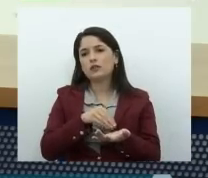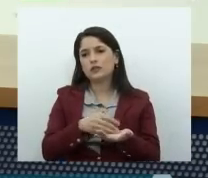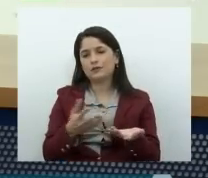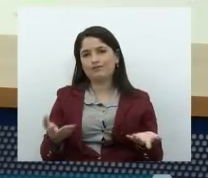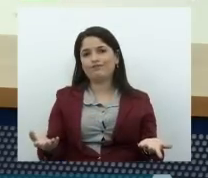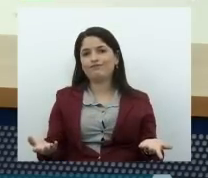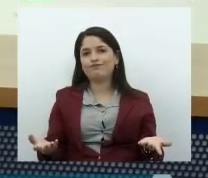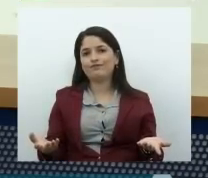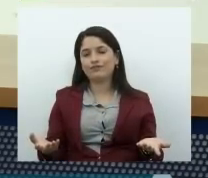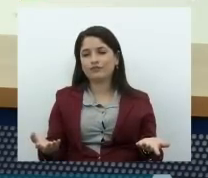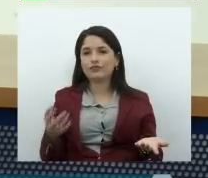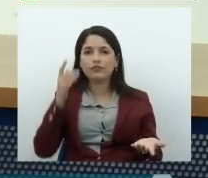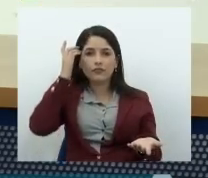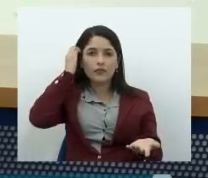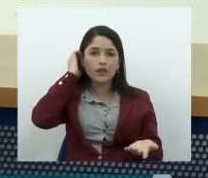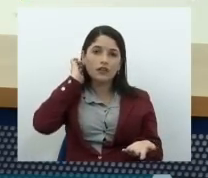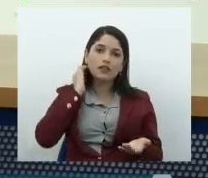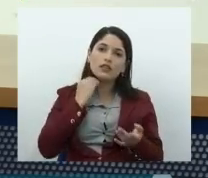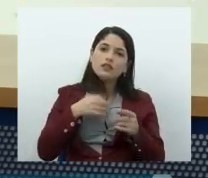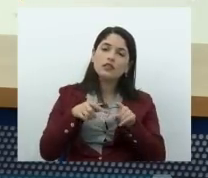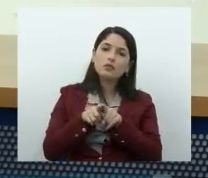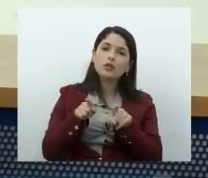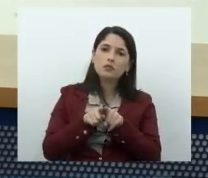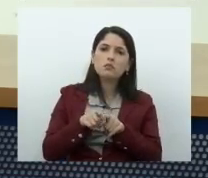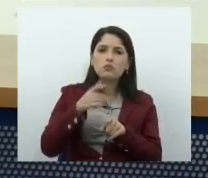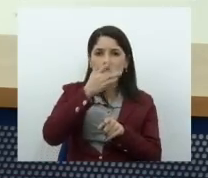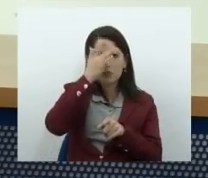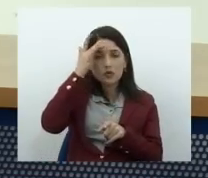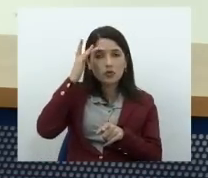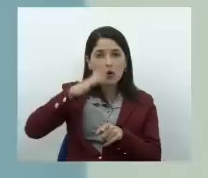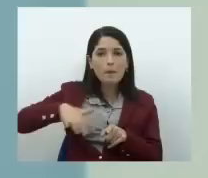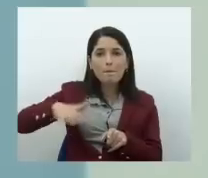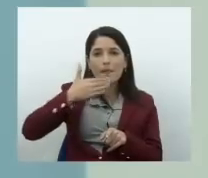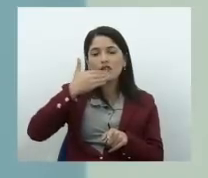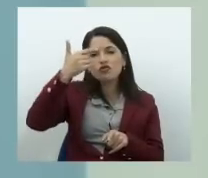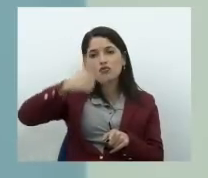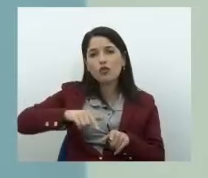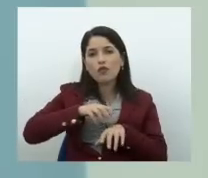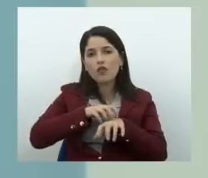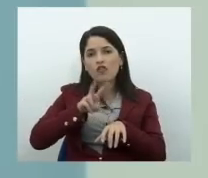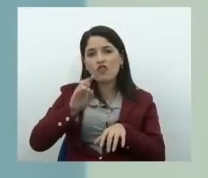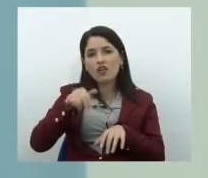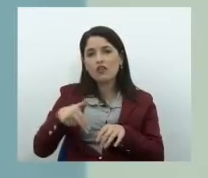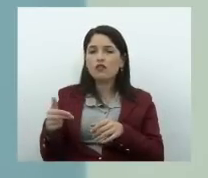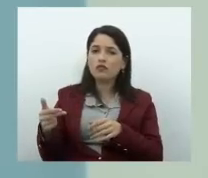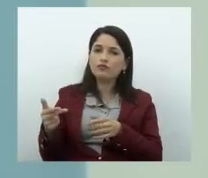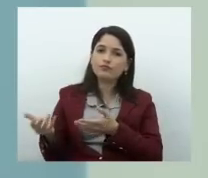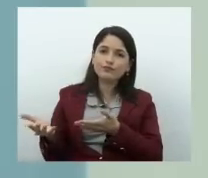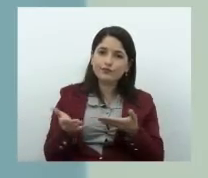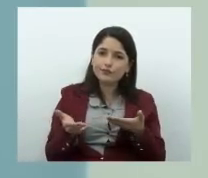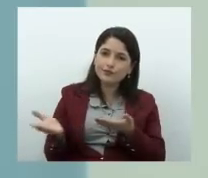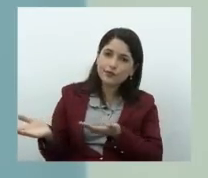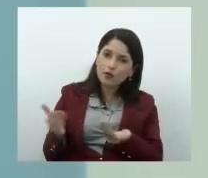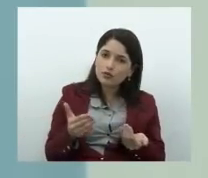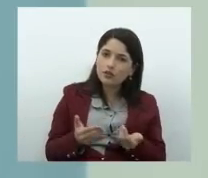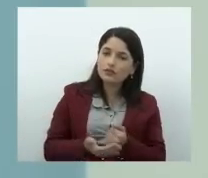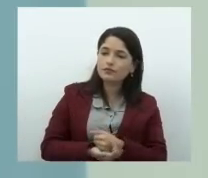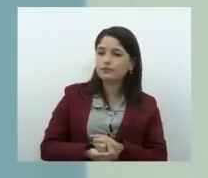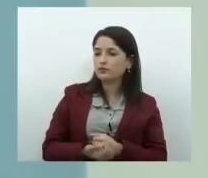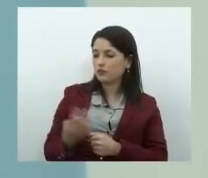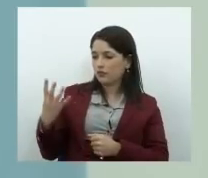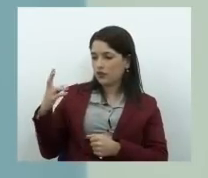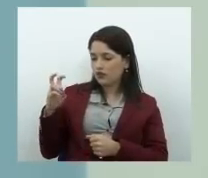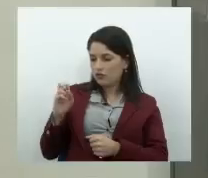vê a população pedindo de volta este transporte. Obrigado, candidato. Candidato Wagner Freitas, 45 segundos para a